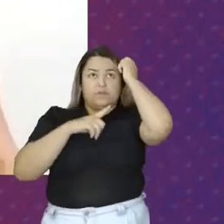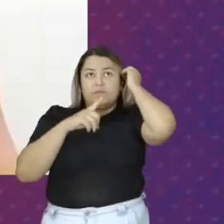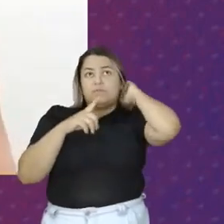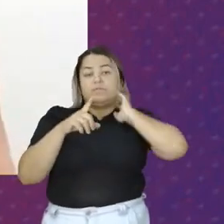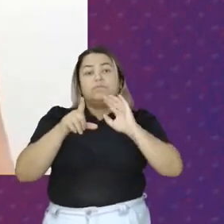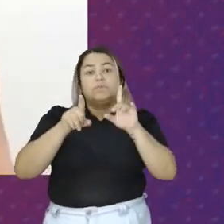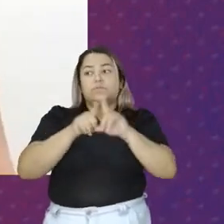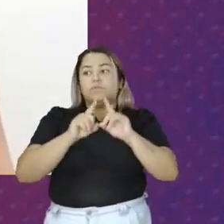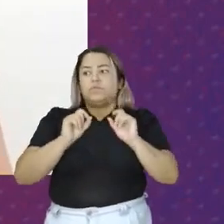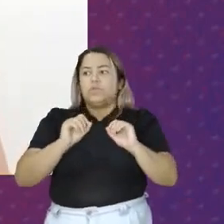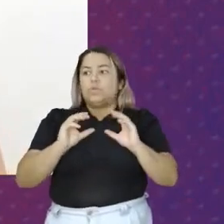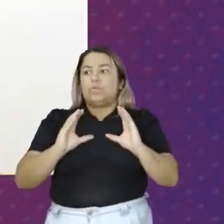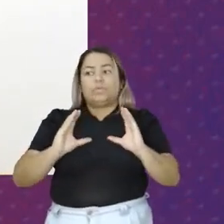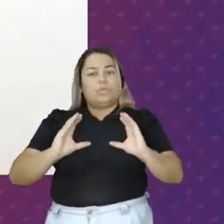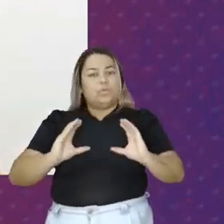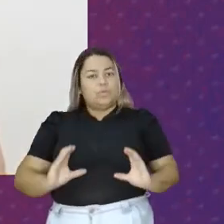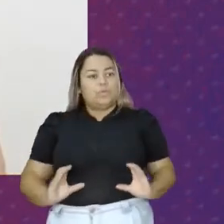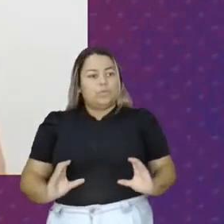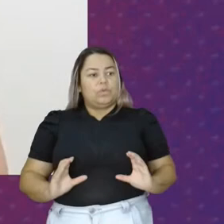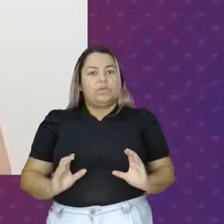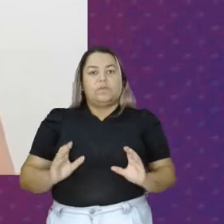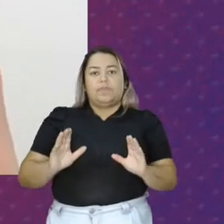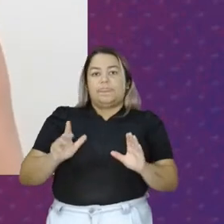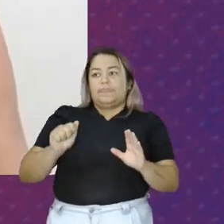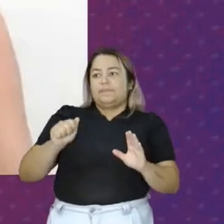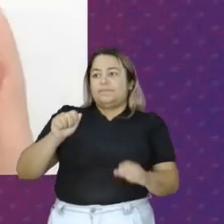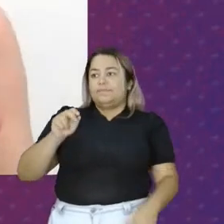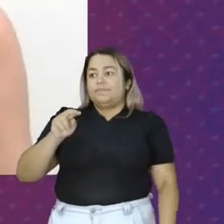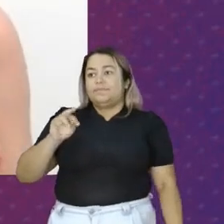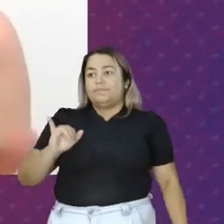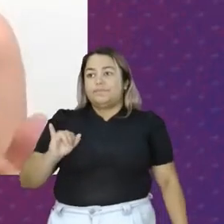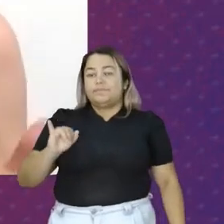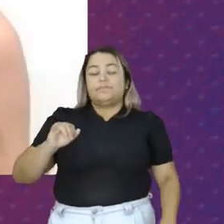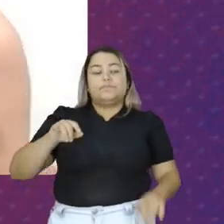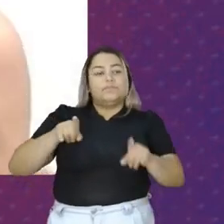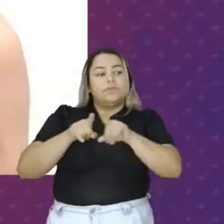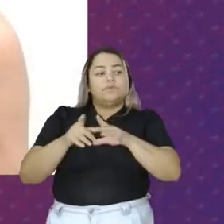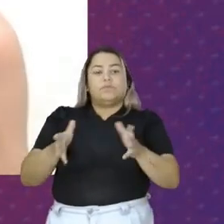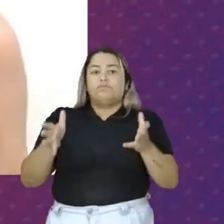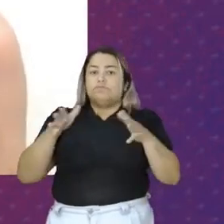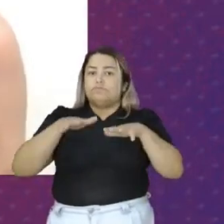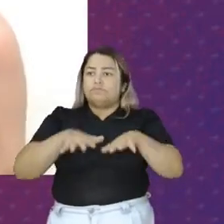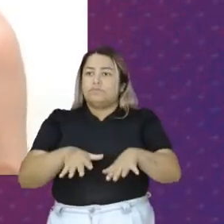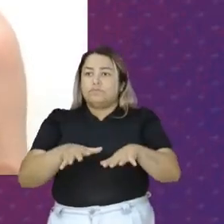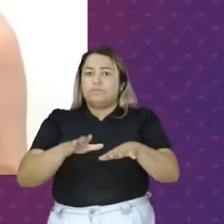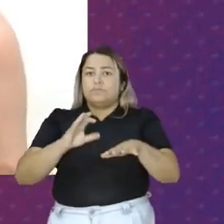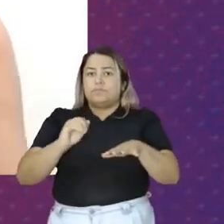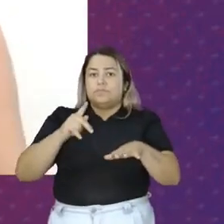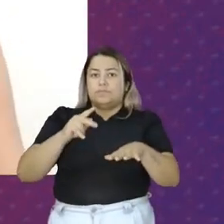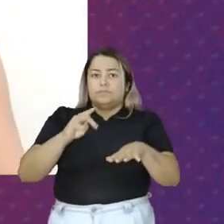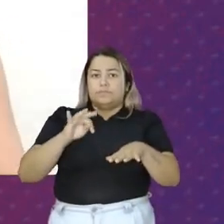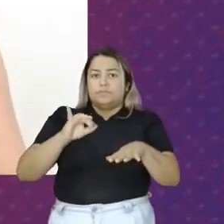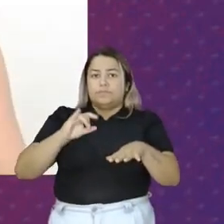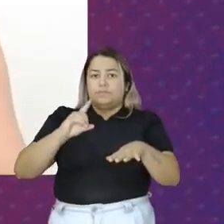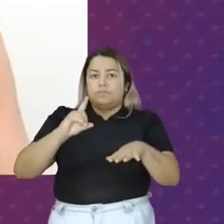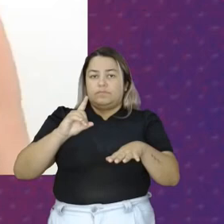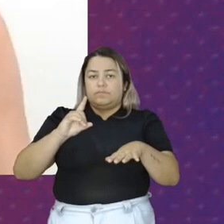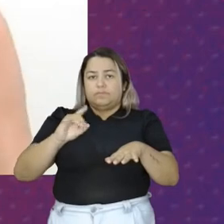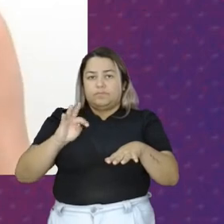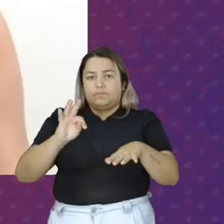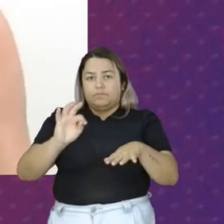uma postura anti-inclusão, ou seja, uma postura capacitista. Né? Então, por isso,